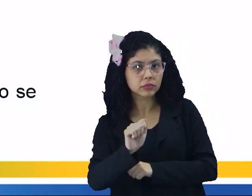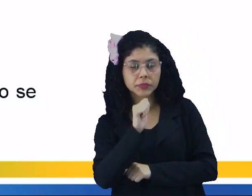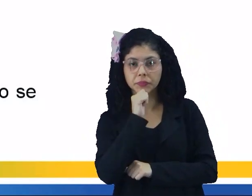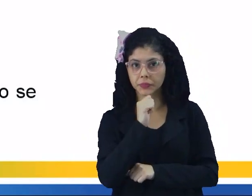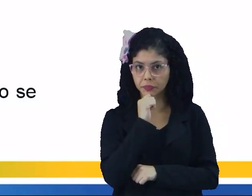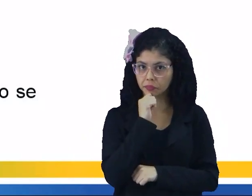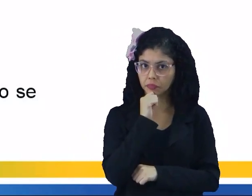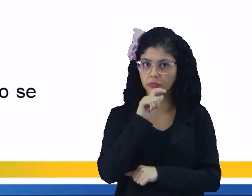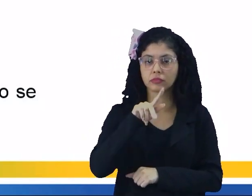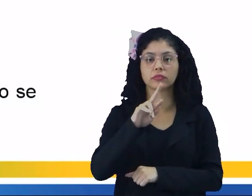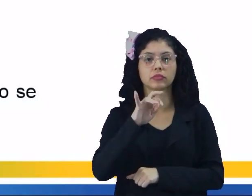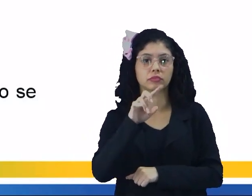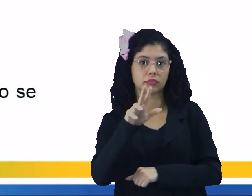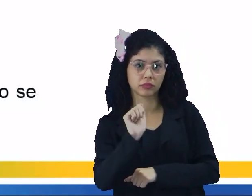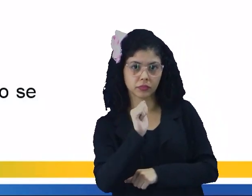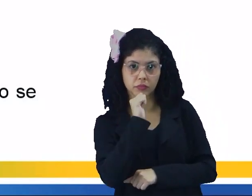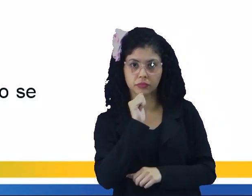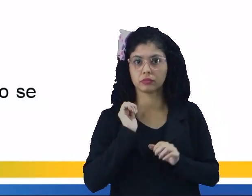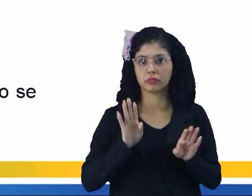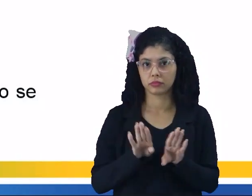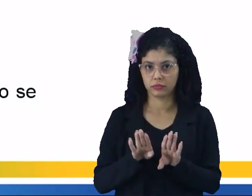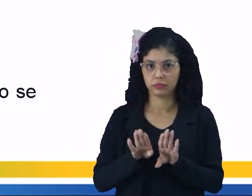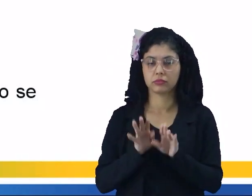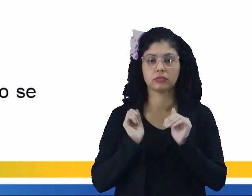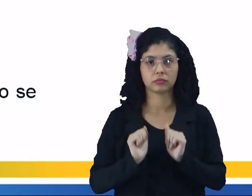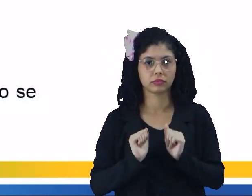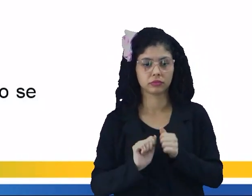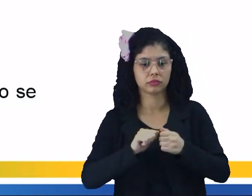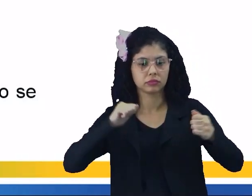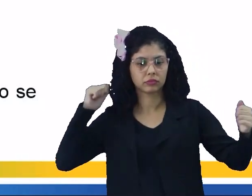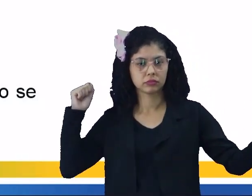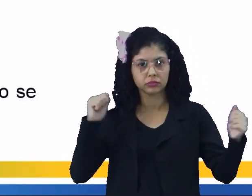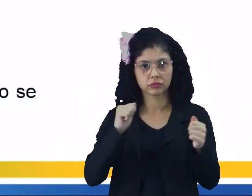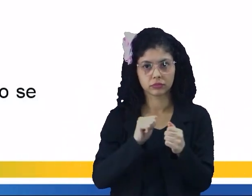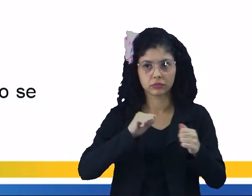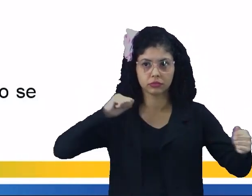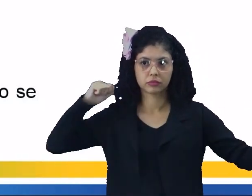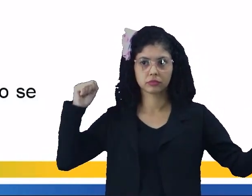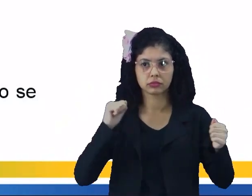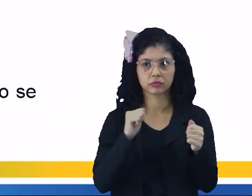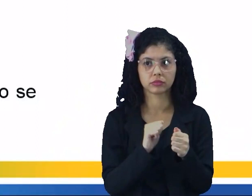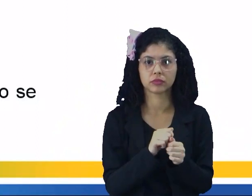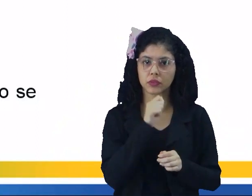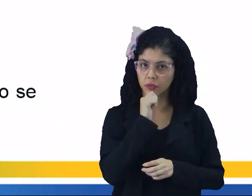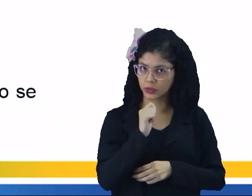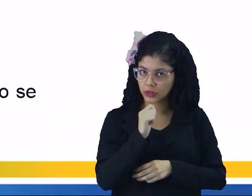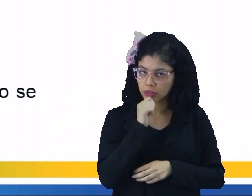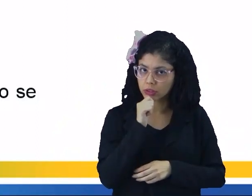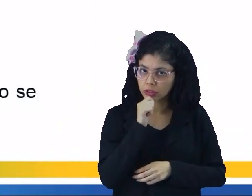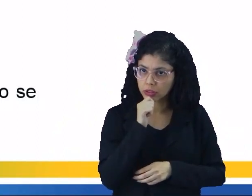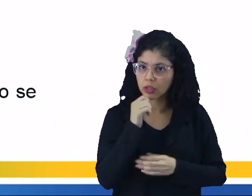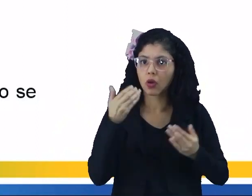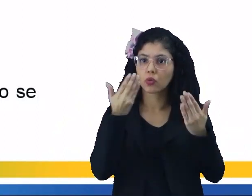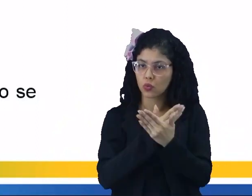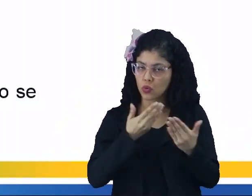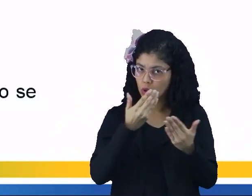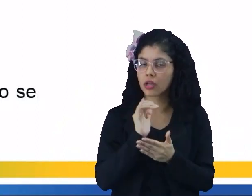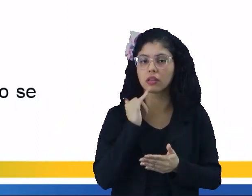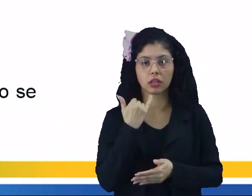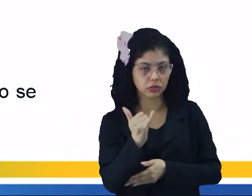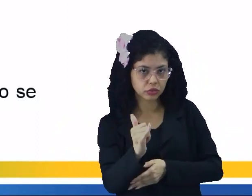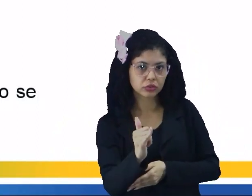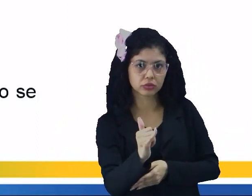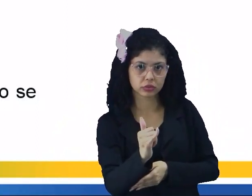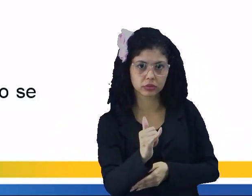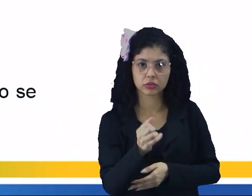que pode ser a gravitacional e pode ser a elástica. Lembrando que vai haver uma conservação dessa